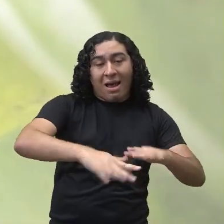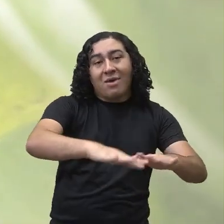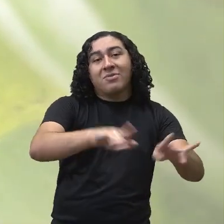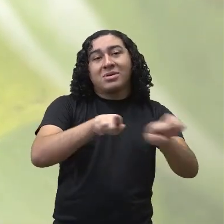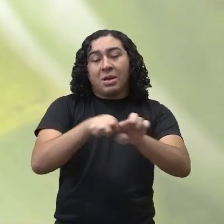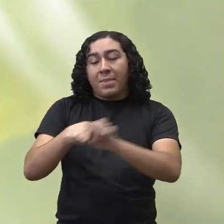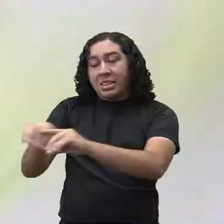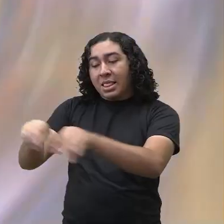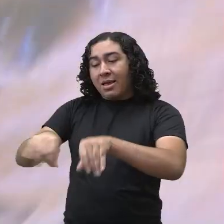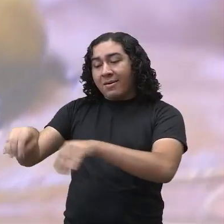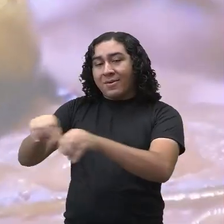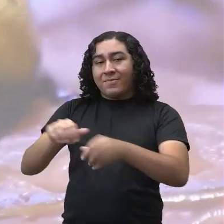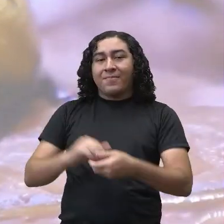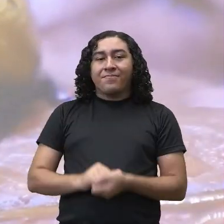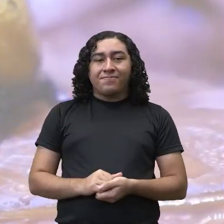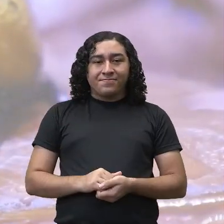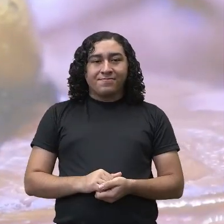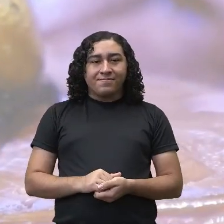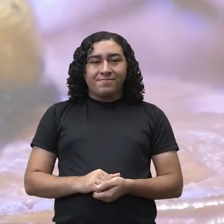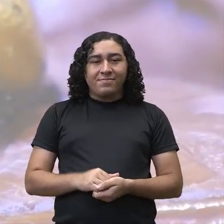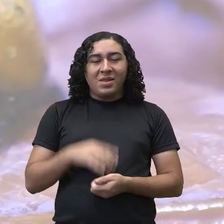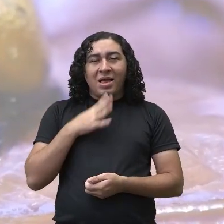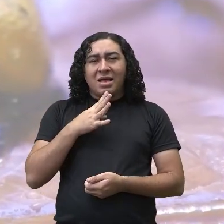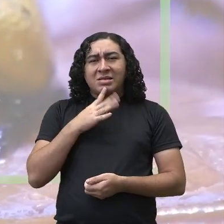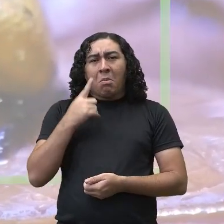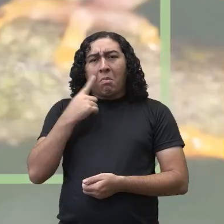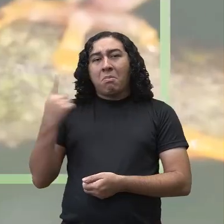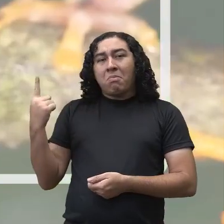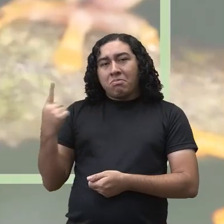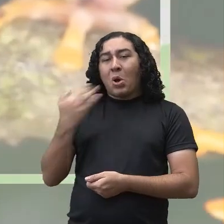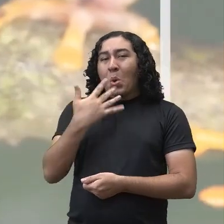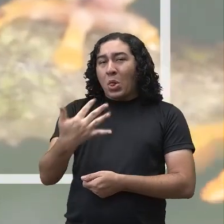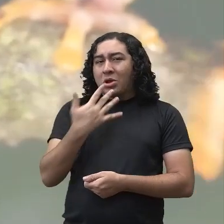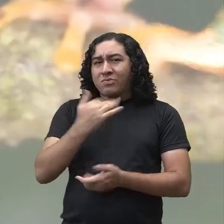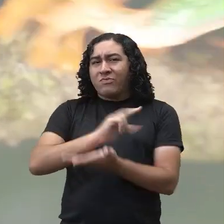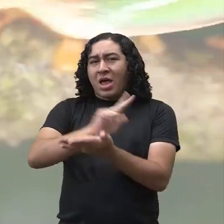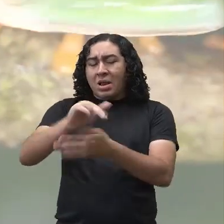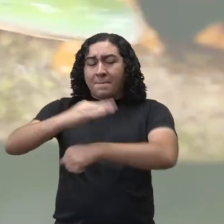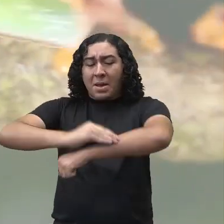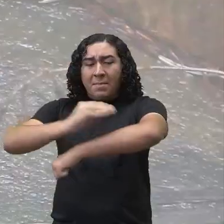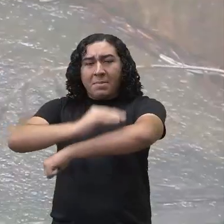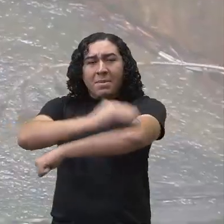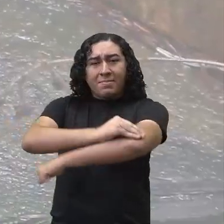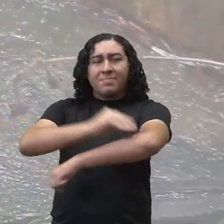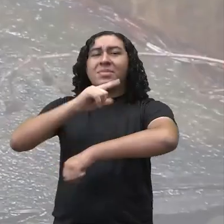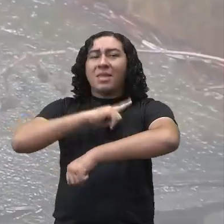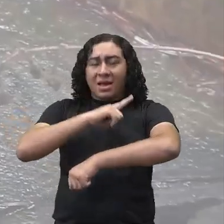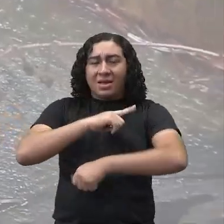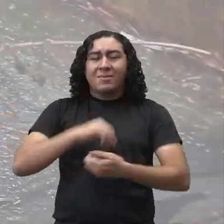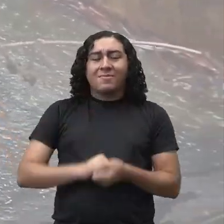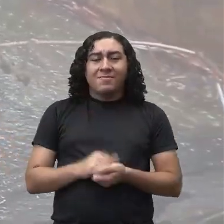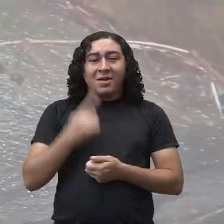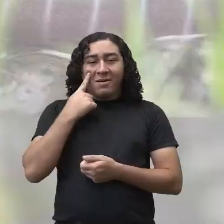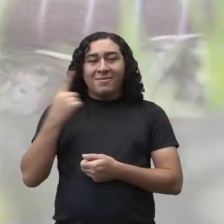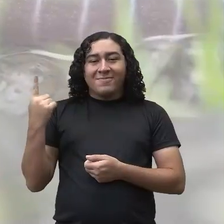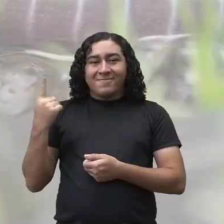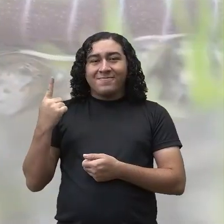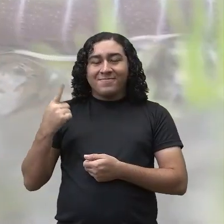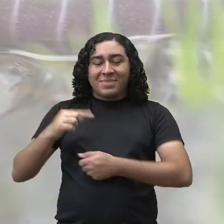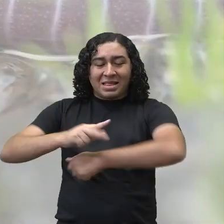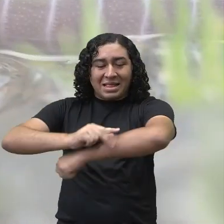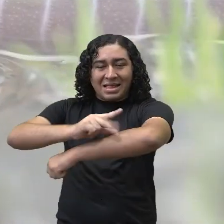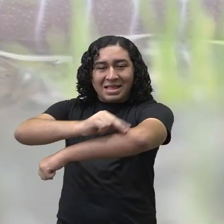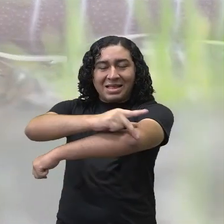firme. Conheça os sapos coloridos, as rãs saltitantes, as salamandras elegantes e